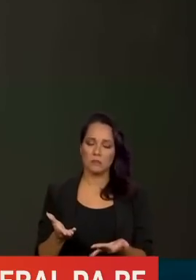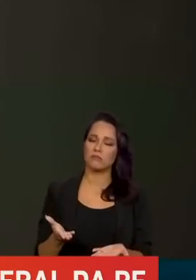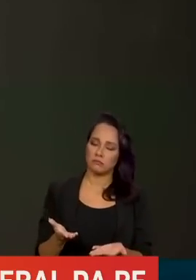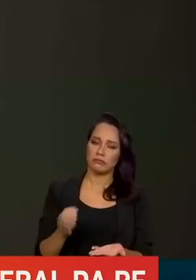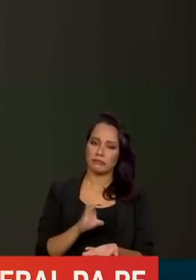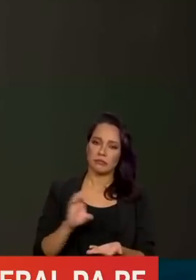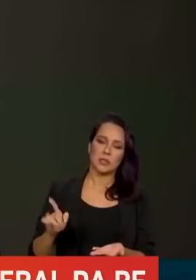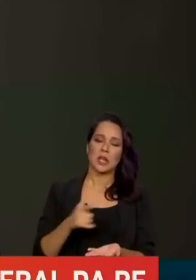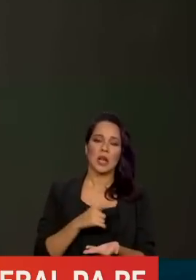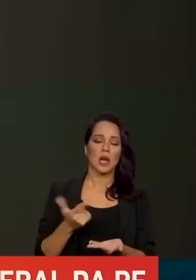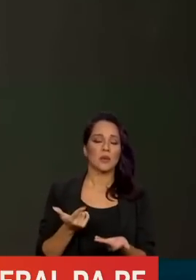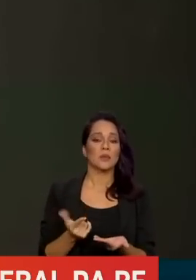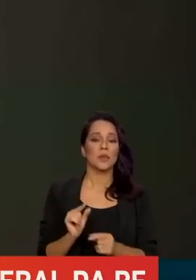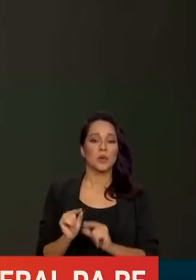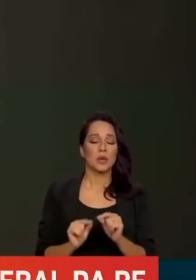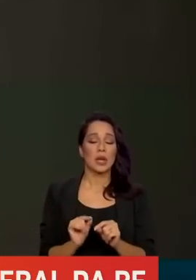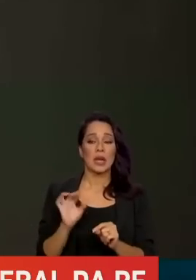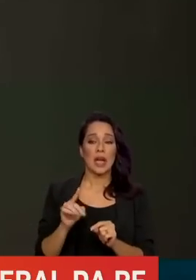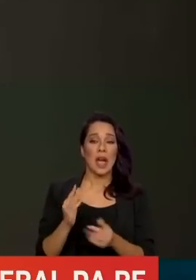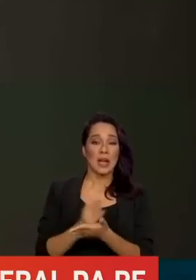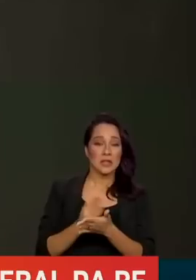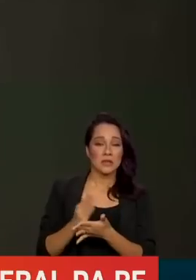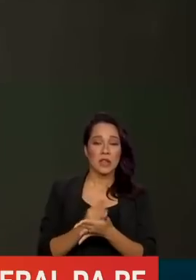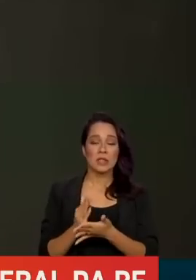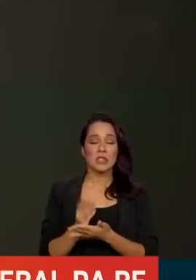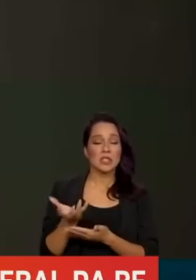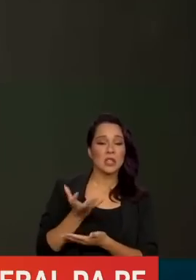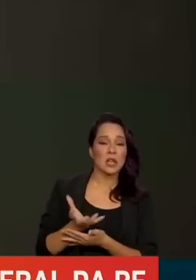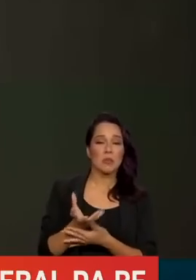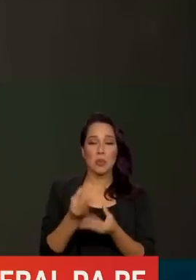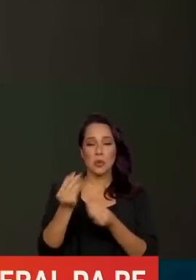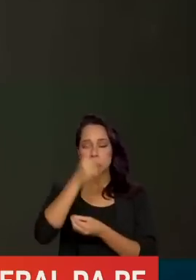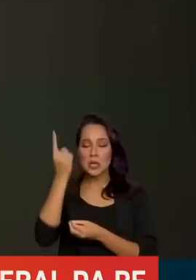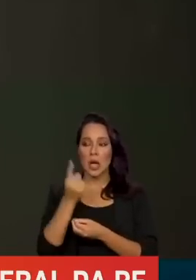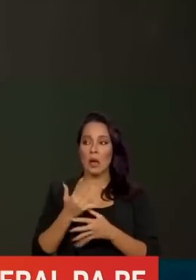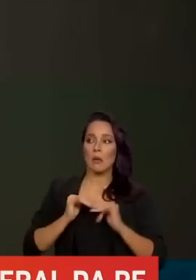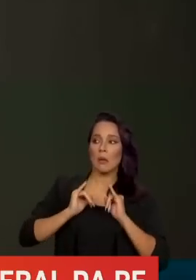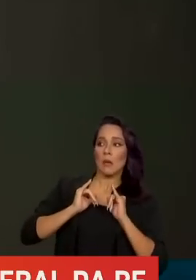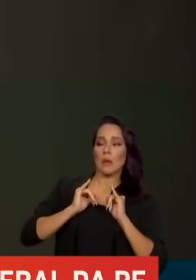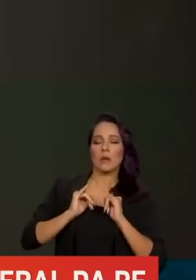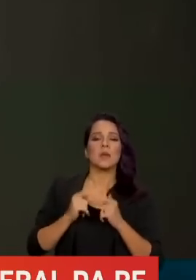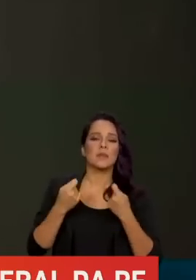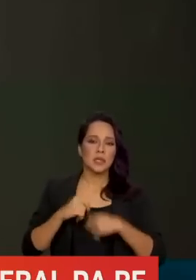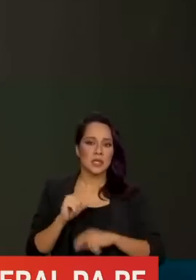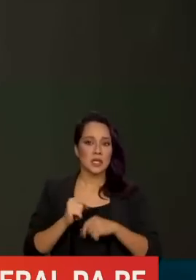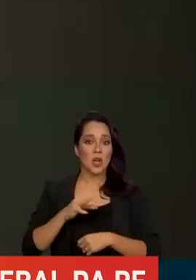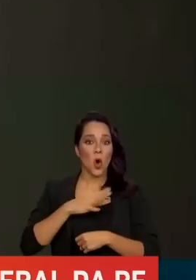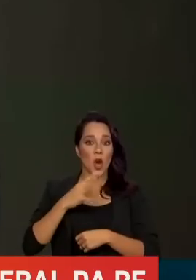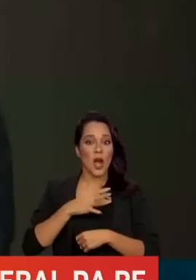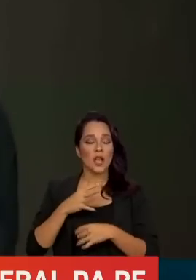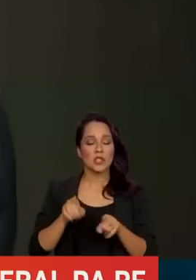que a sombra é muitas vezes buscada por muitos e é preciso ter exatamente